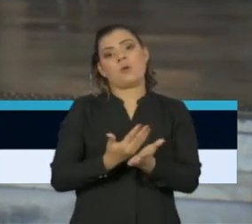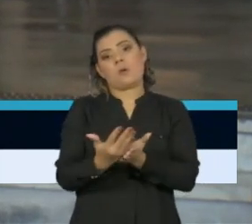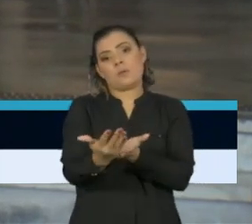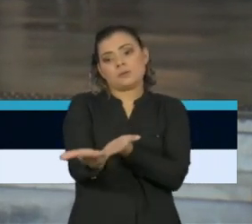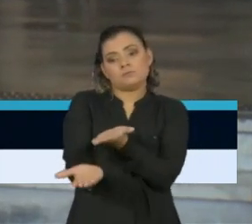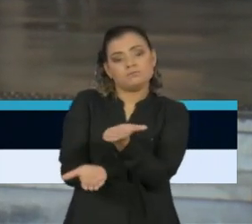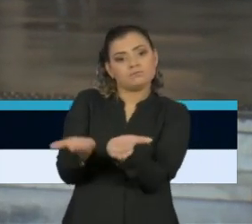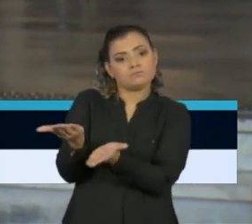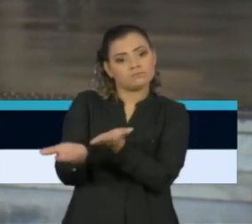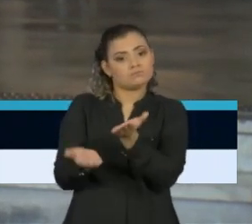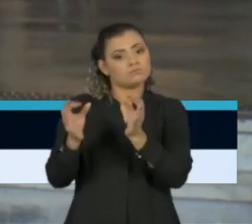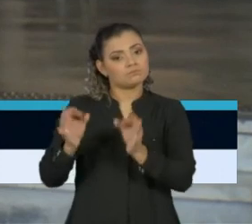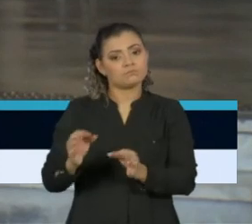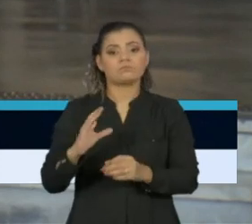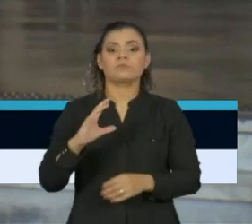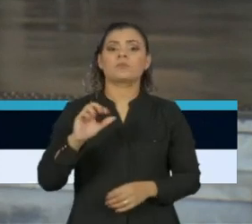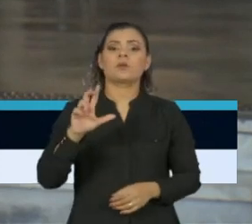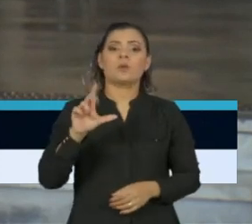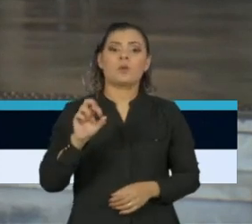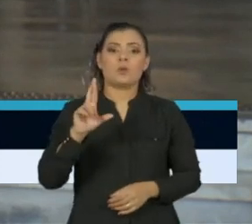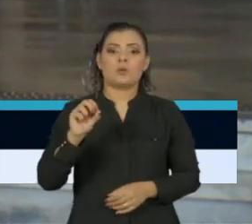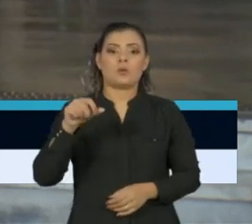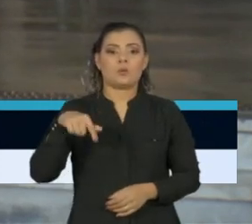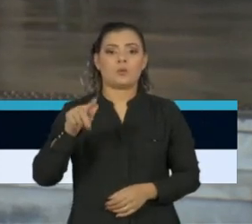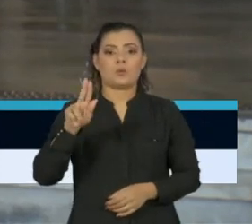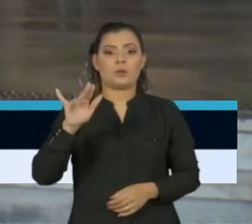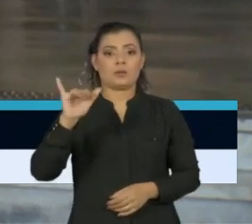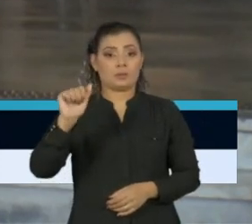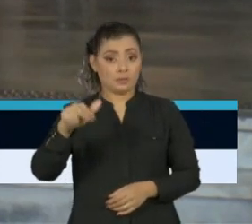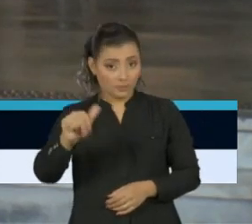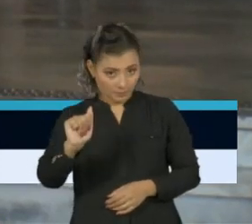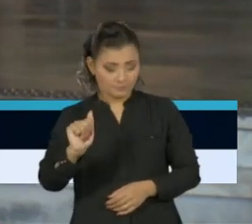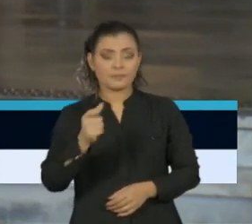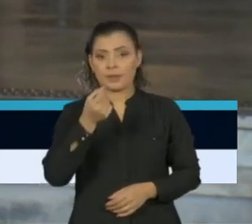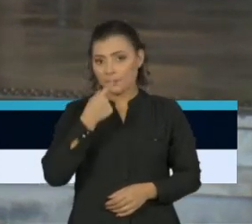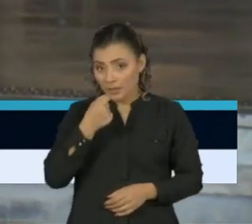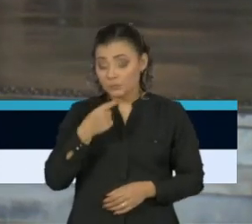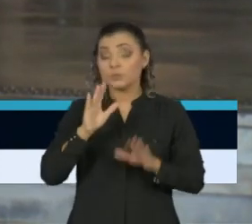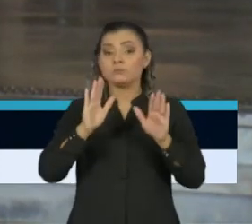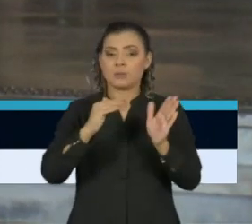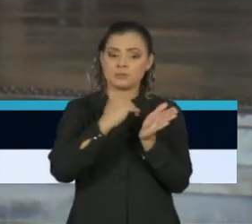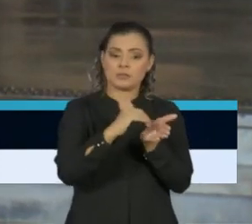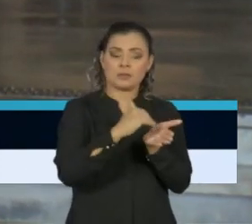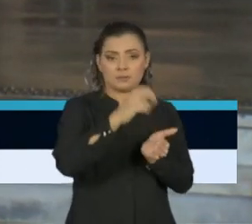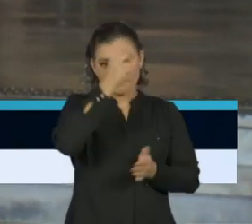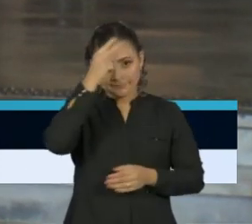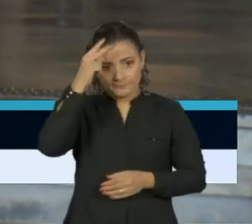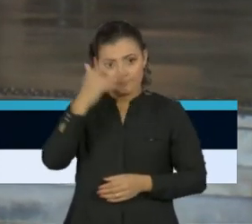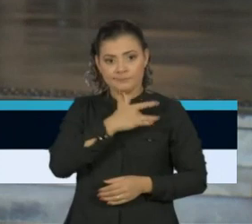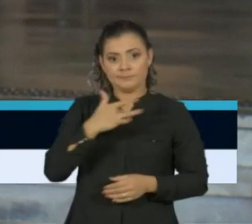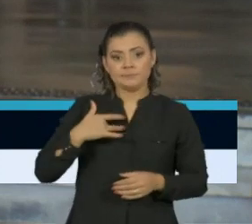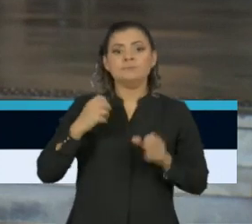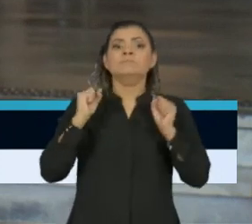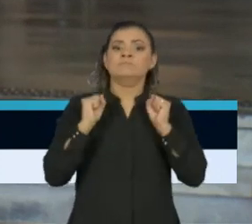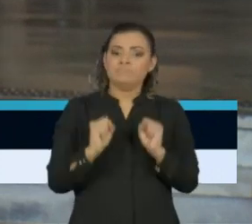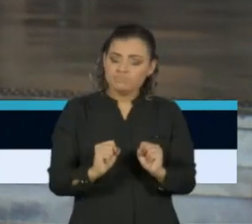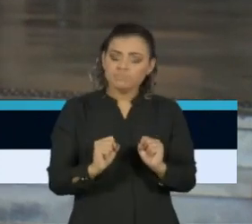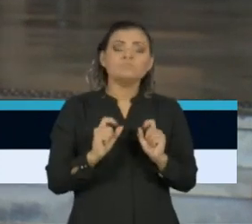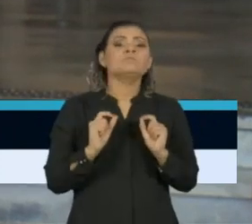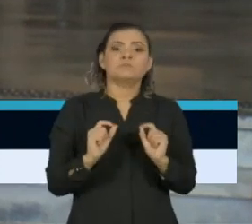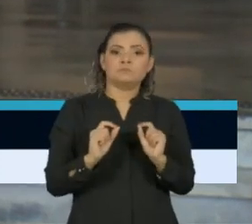administrar também a cloroquina. De forma que já determinei à Secretaria Municipal de Saúde que possa adquirir